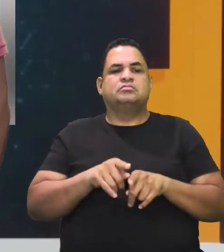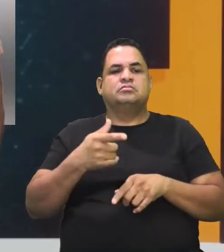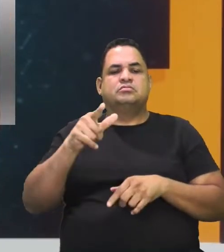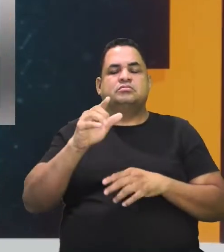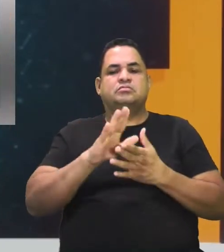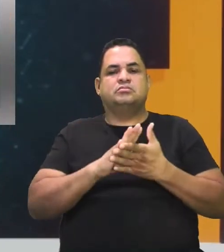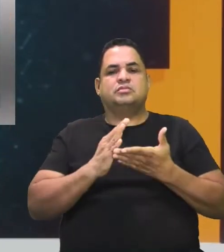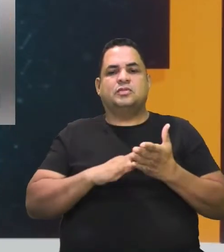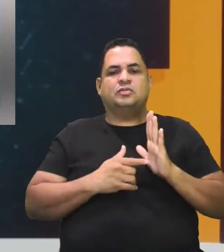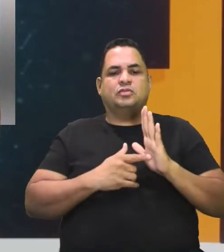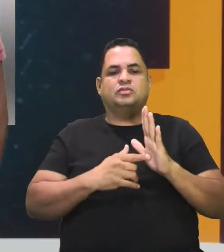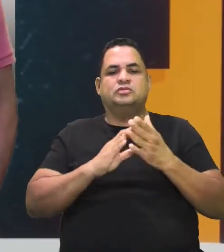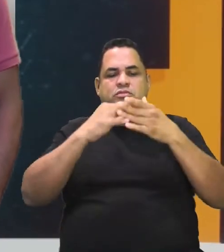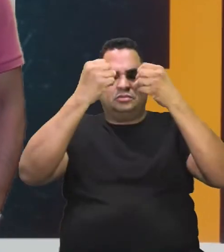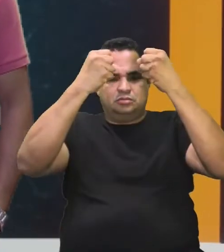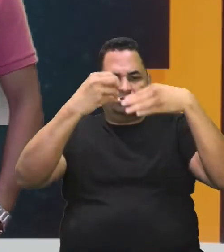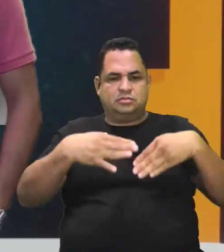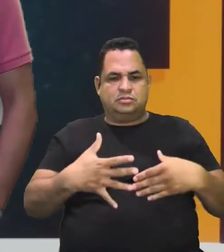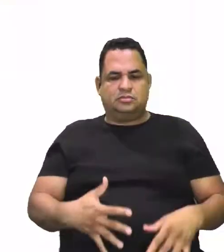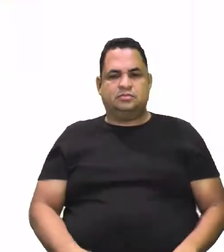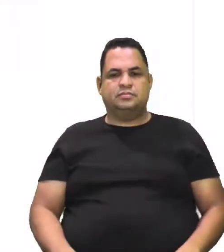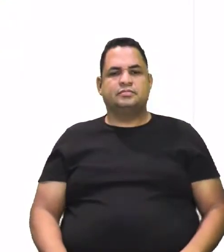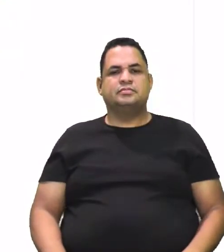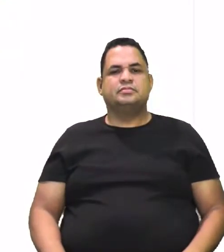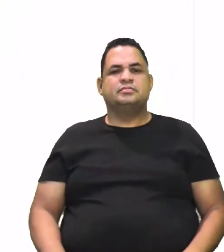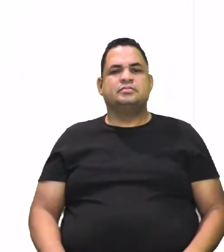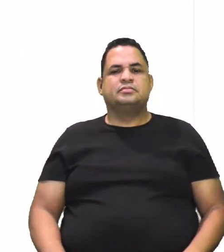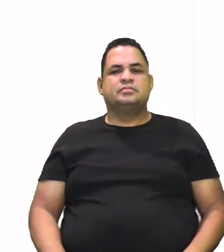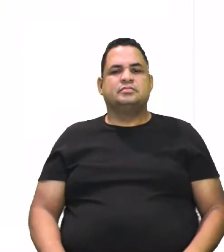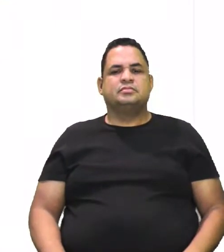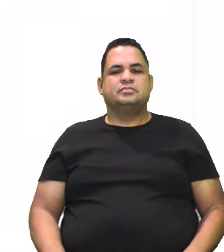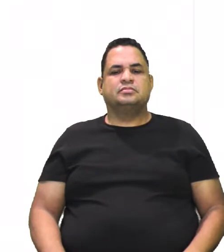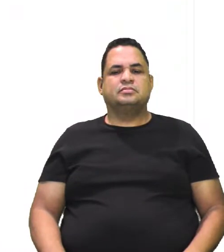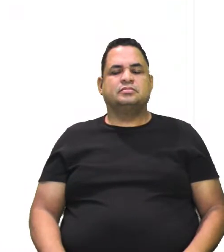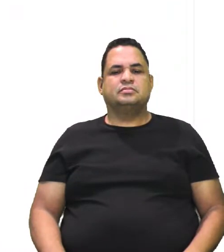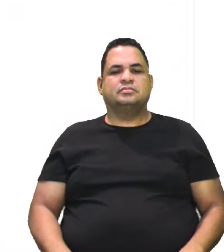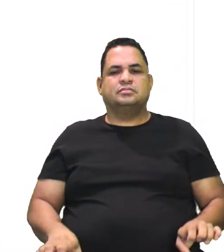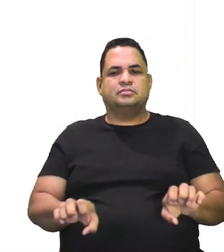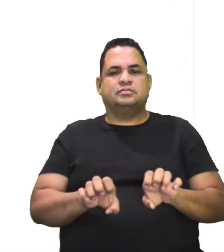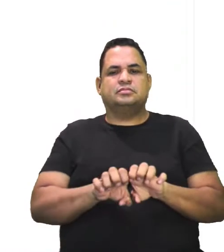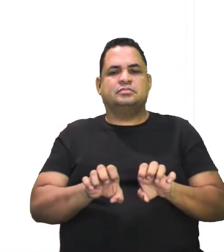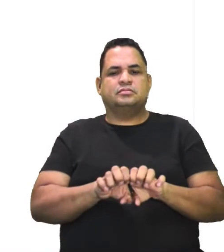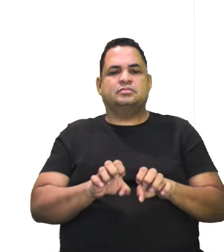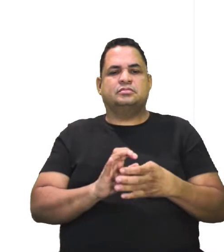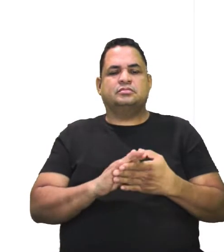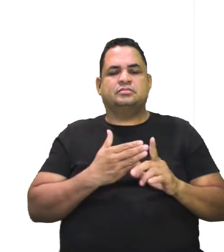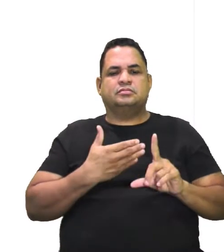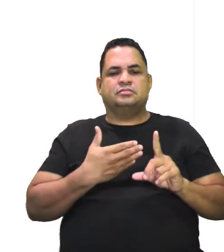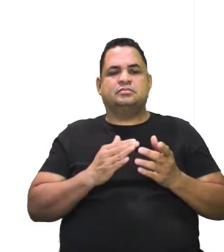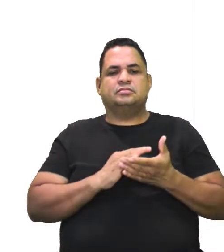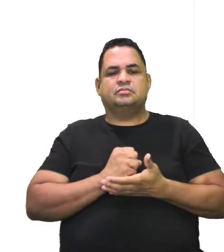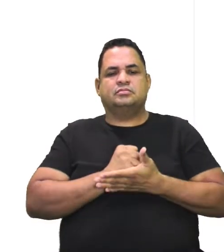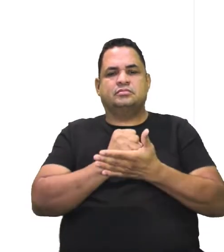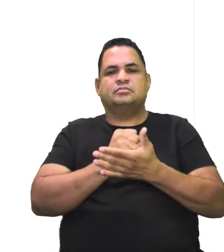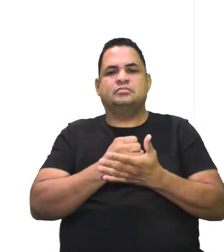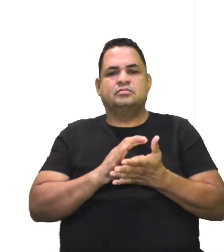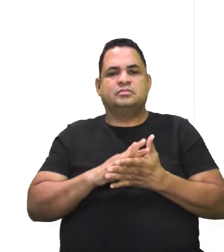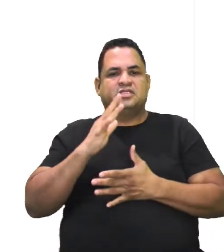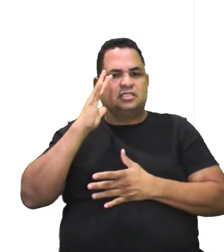mais maneiras aí para falar para vocês. Olha lá. Então essa equação aqui é com base no teorema